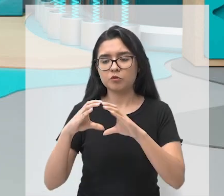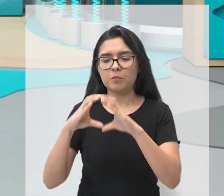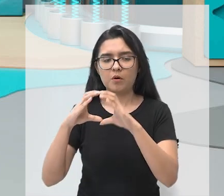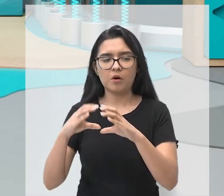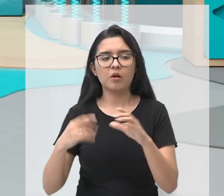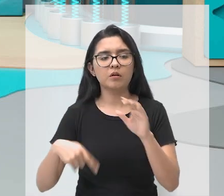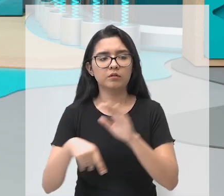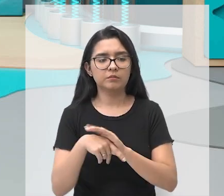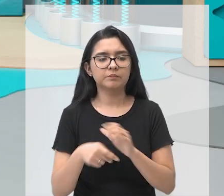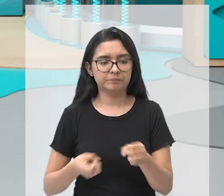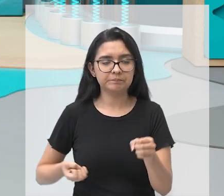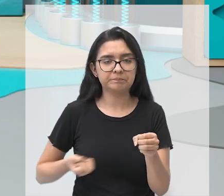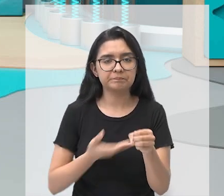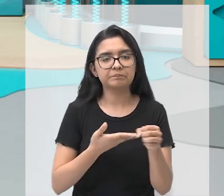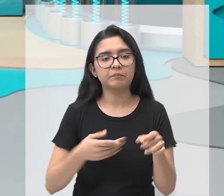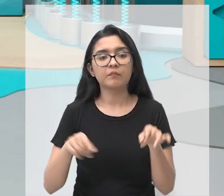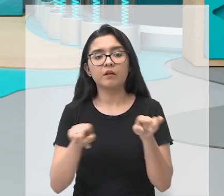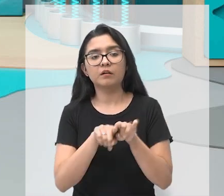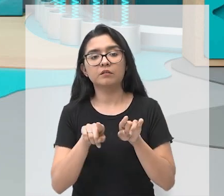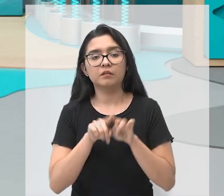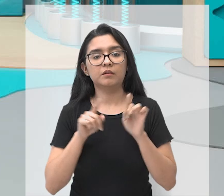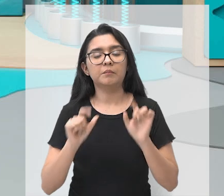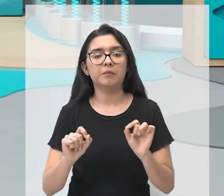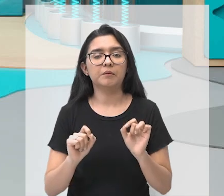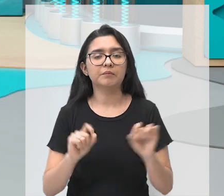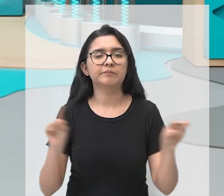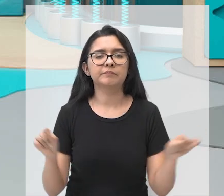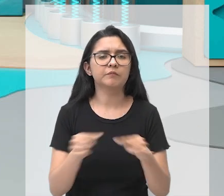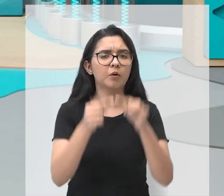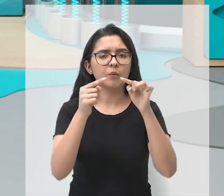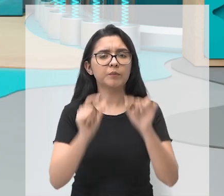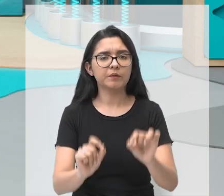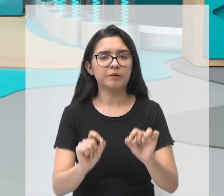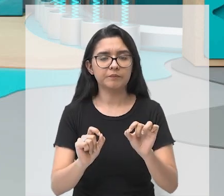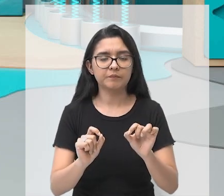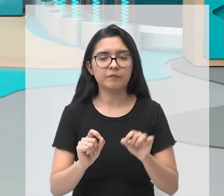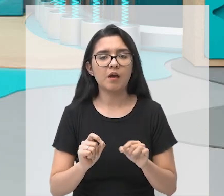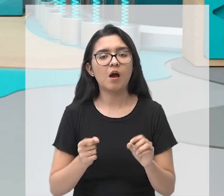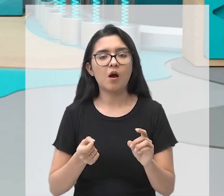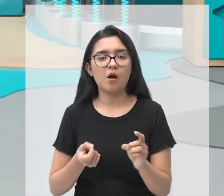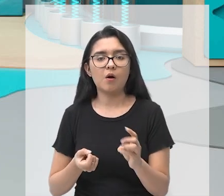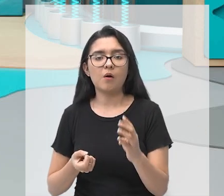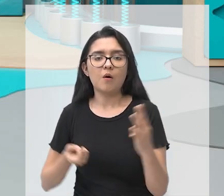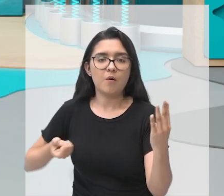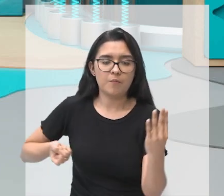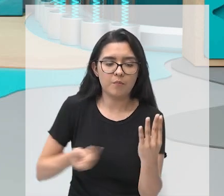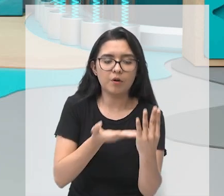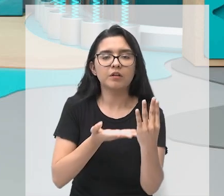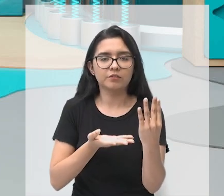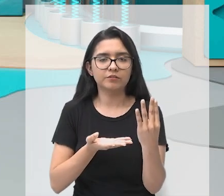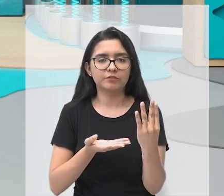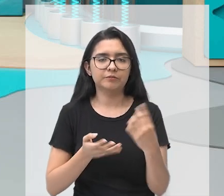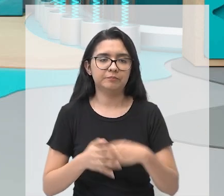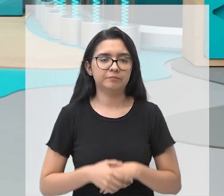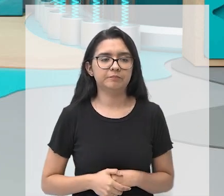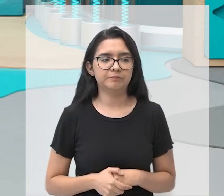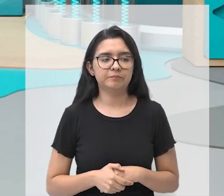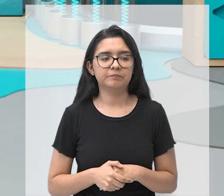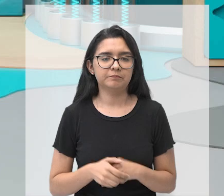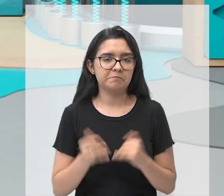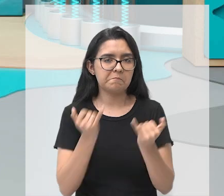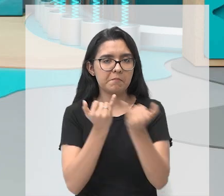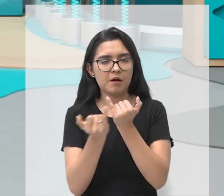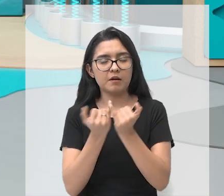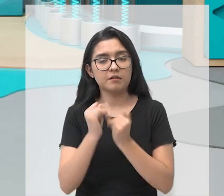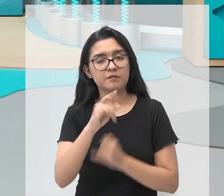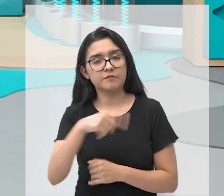está muito ligado ali, estritamente vinculado ao boliche. Ele é um parente distante do boliche. Se você